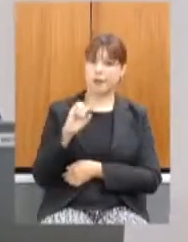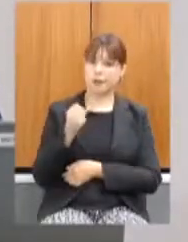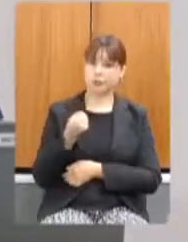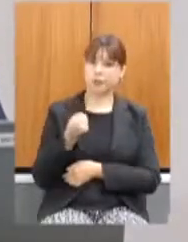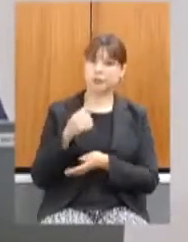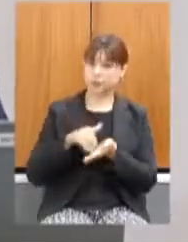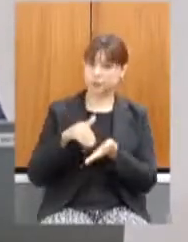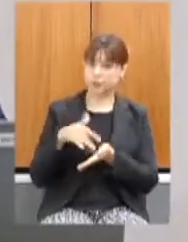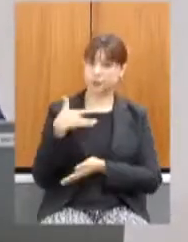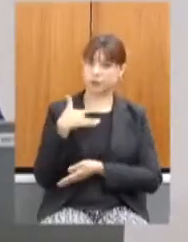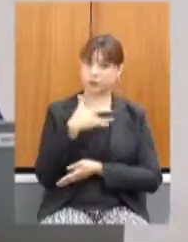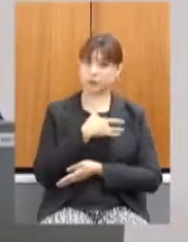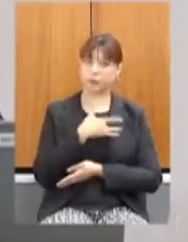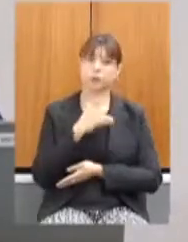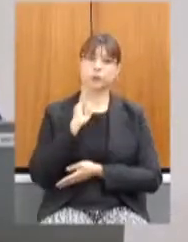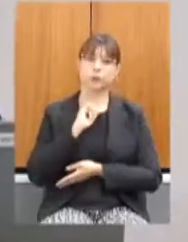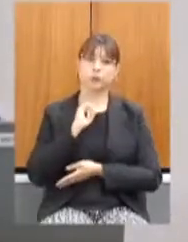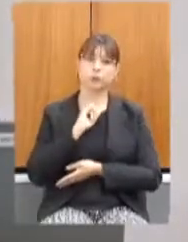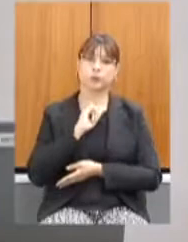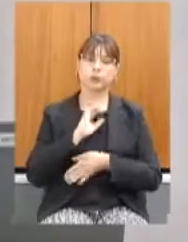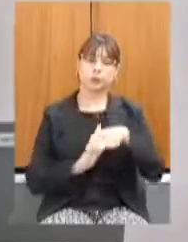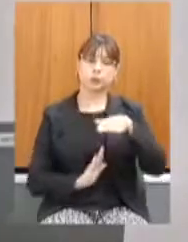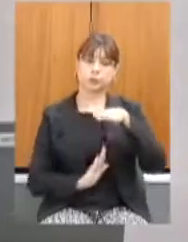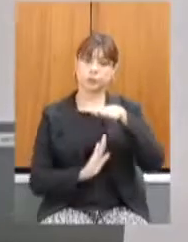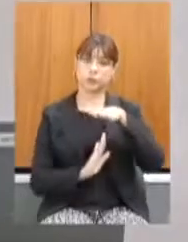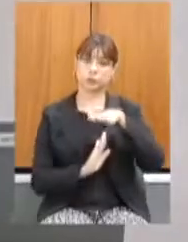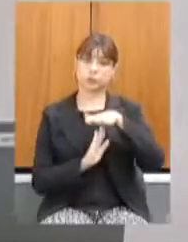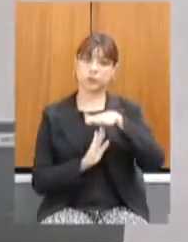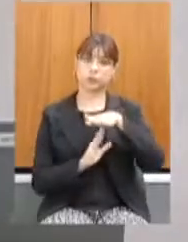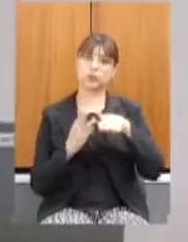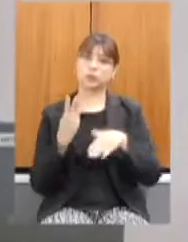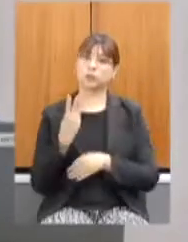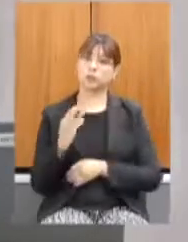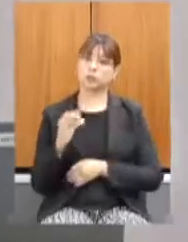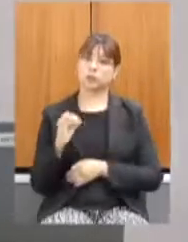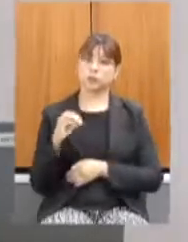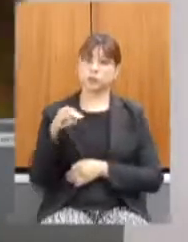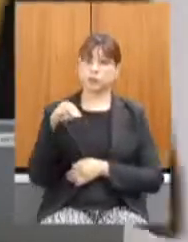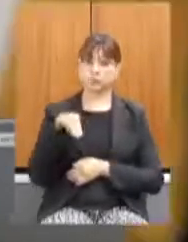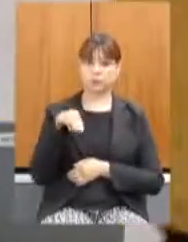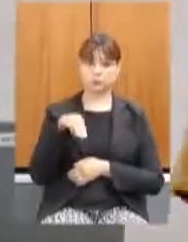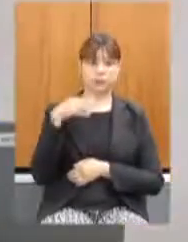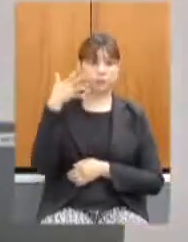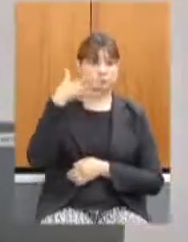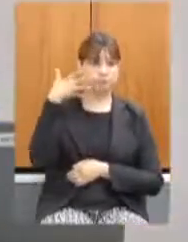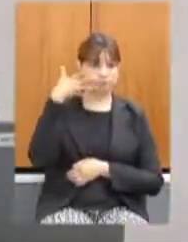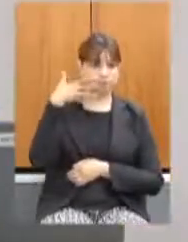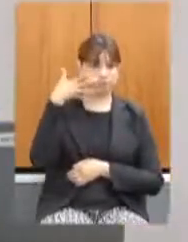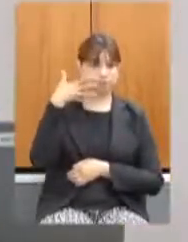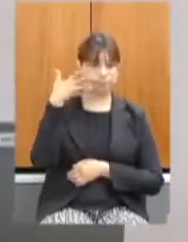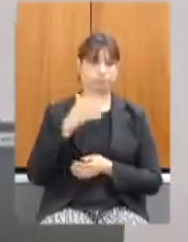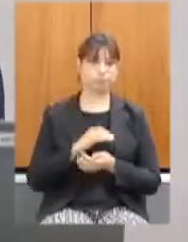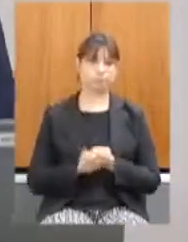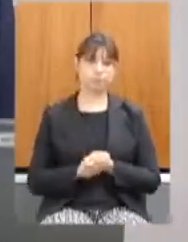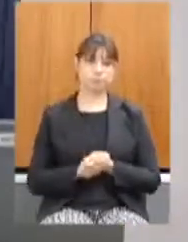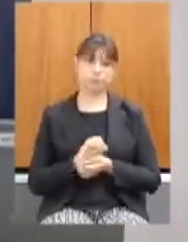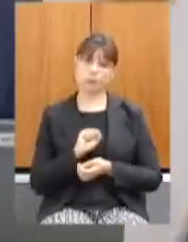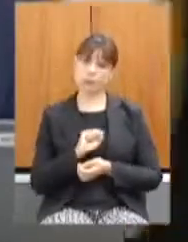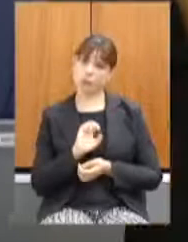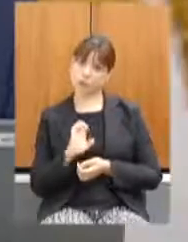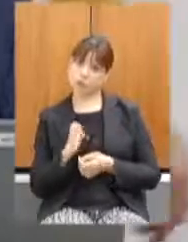Silva esporad até 30 minutos para sua exposição se